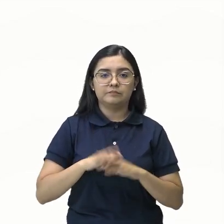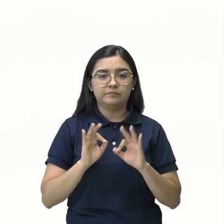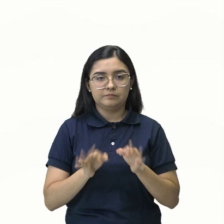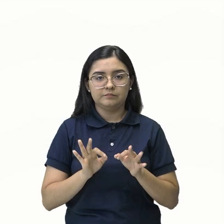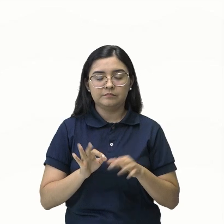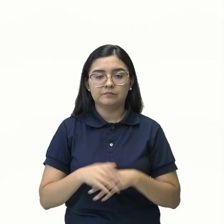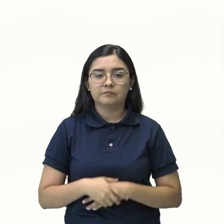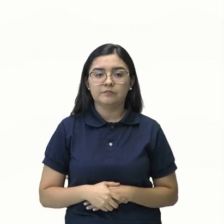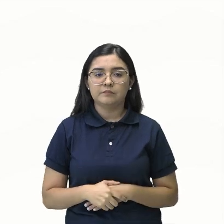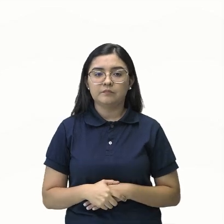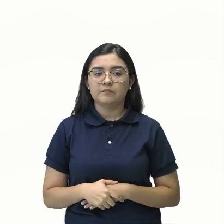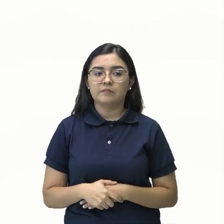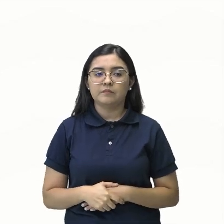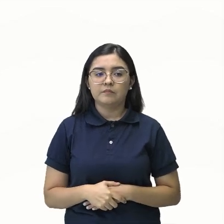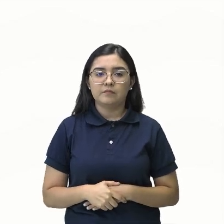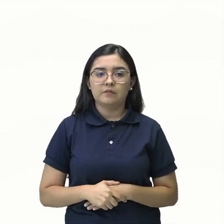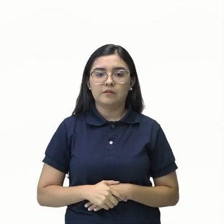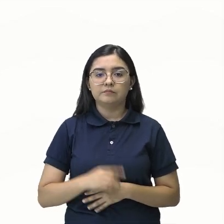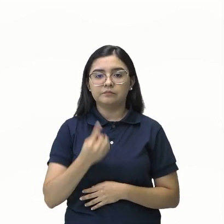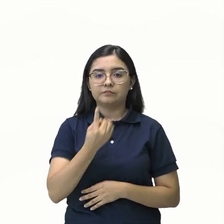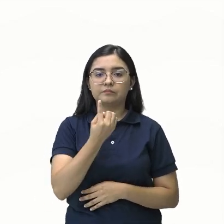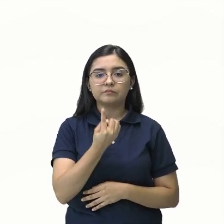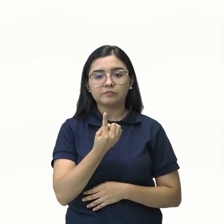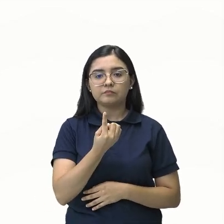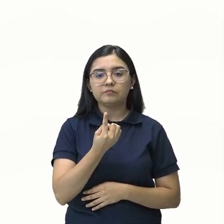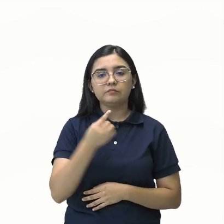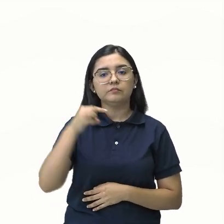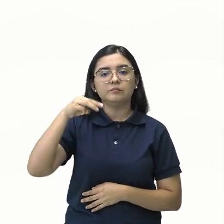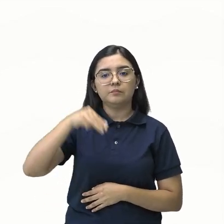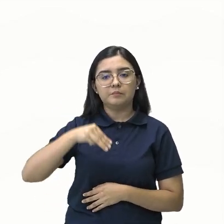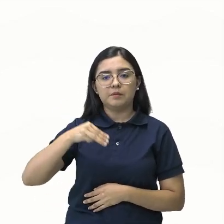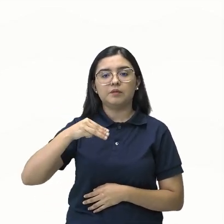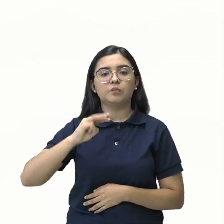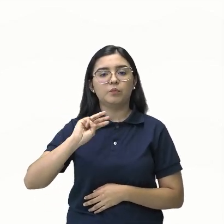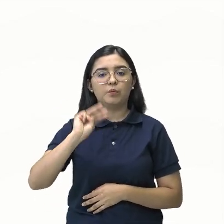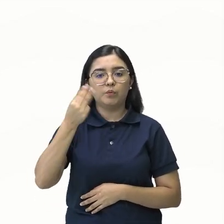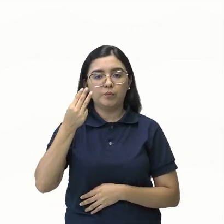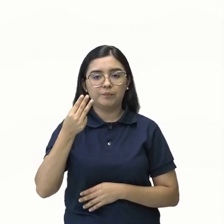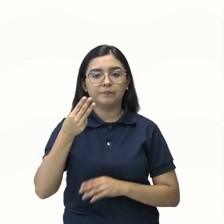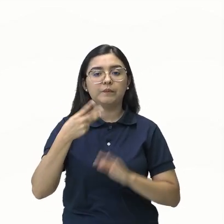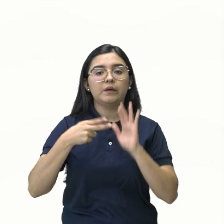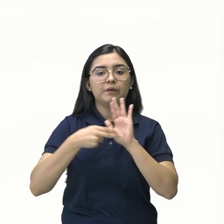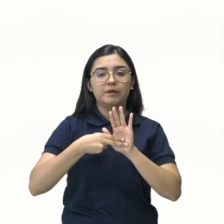ok? 1 metro cúbico